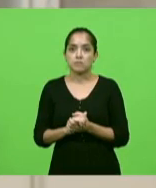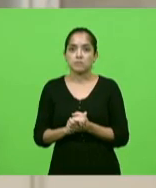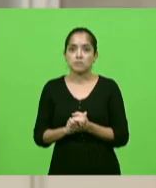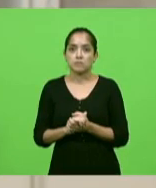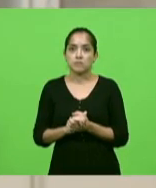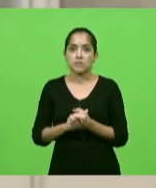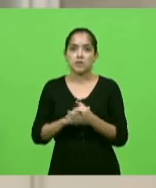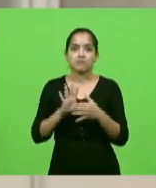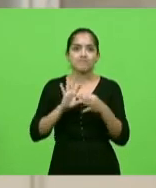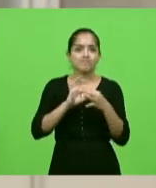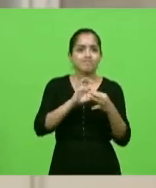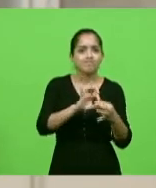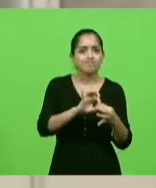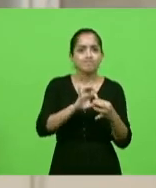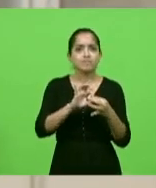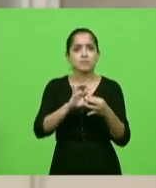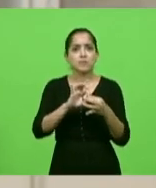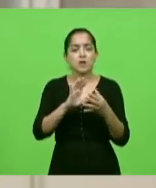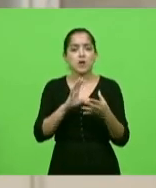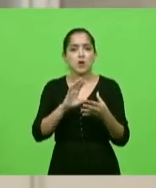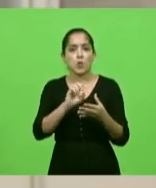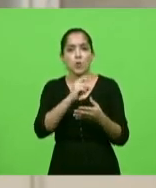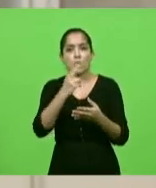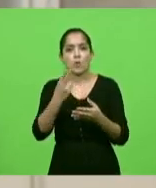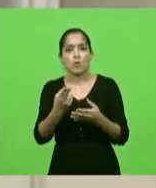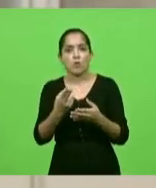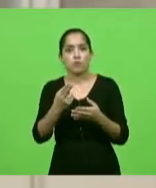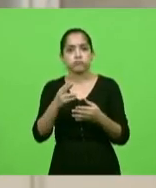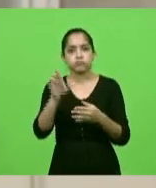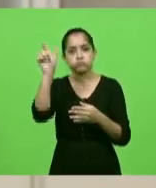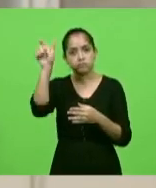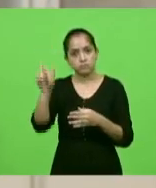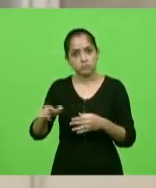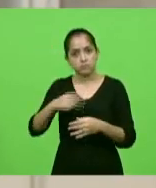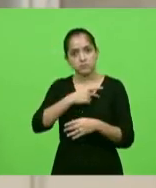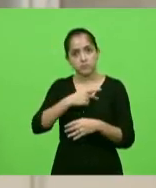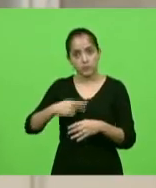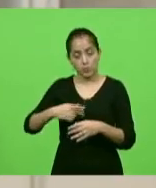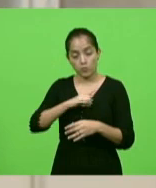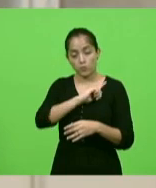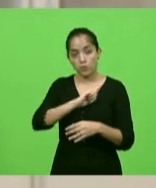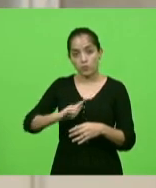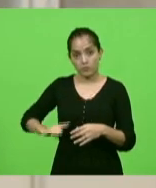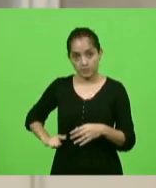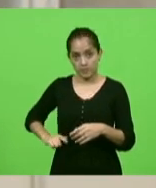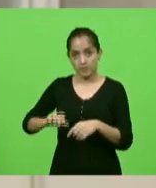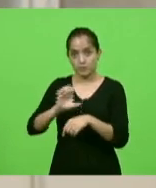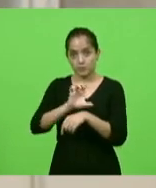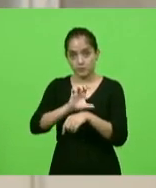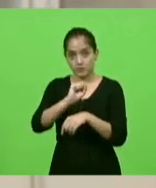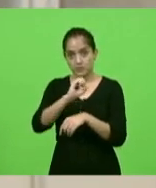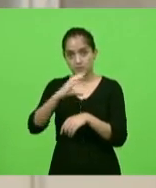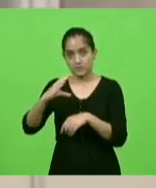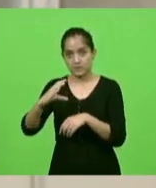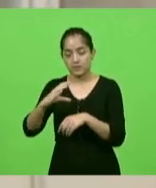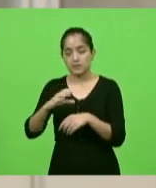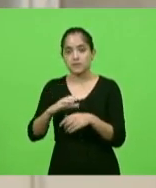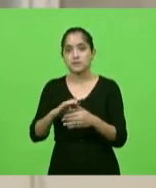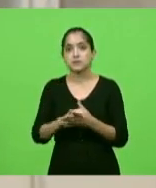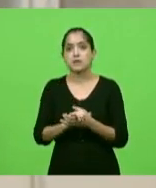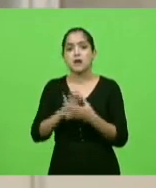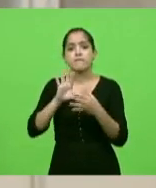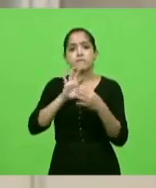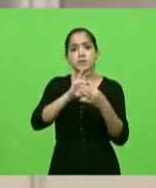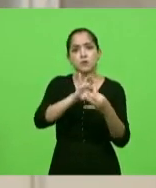ser associada o vincular o governador do Estado de Santa Catarina é a